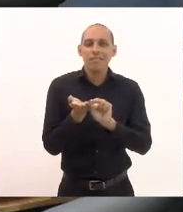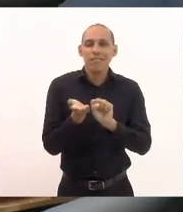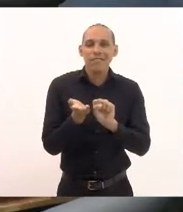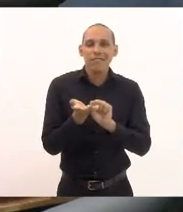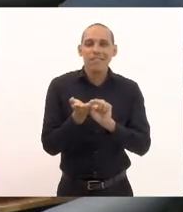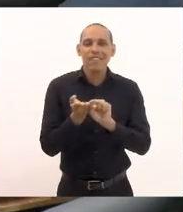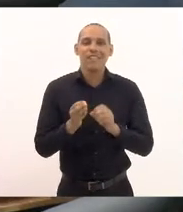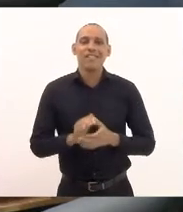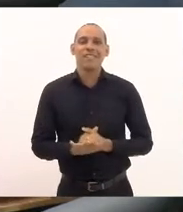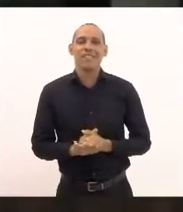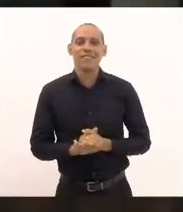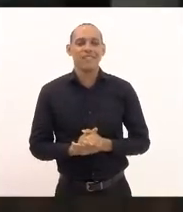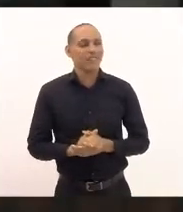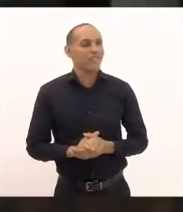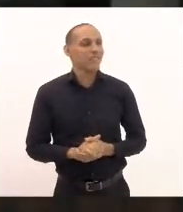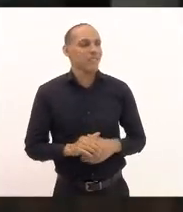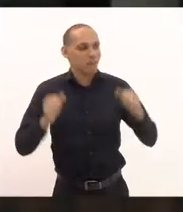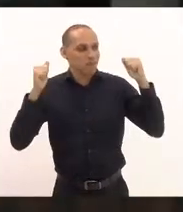oração. Salve.